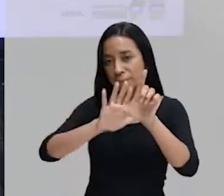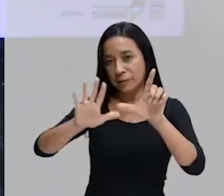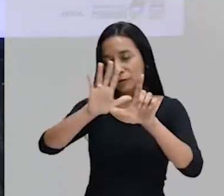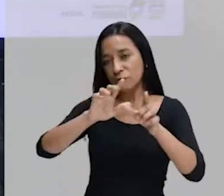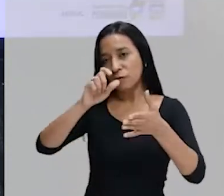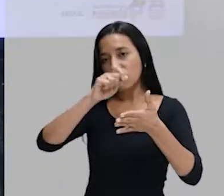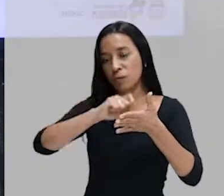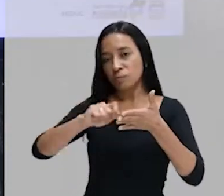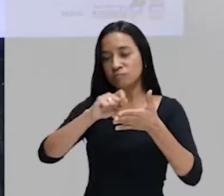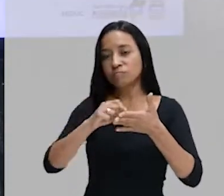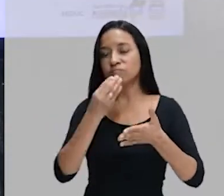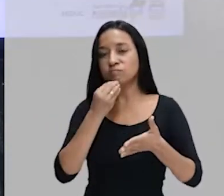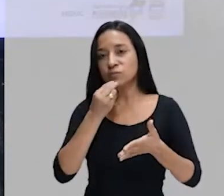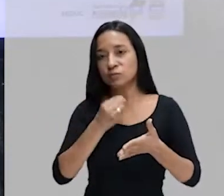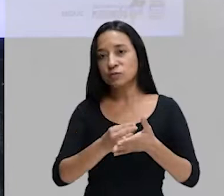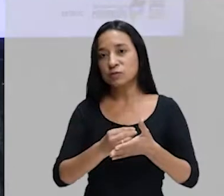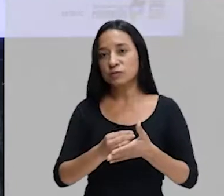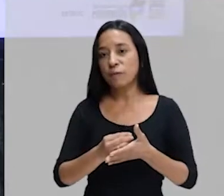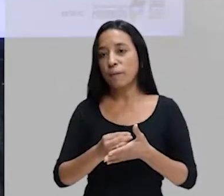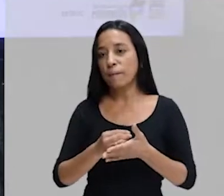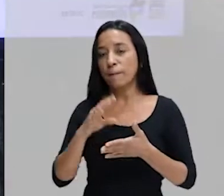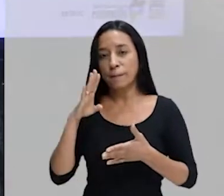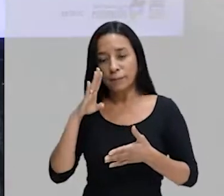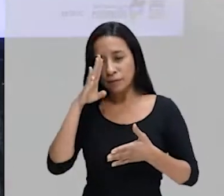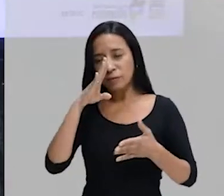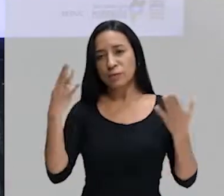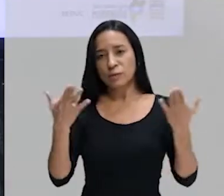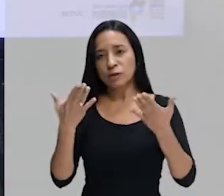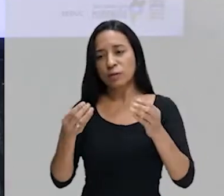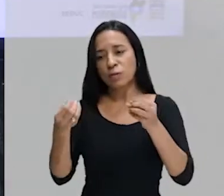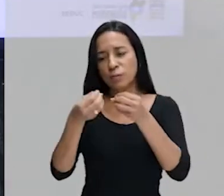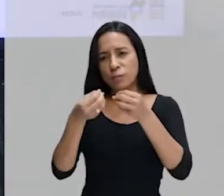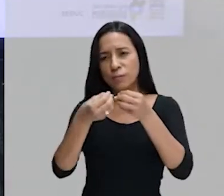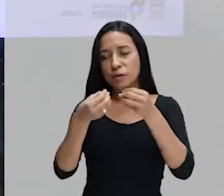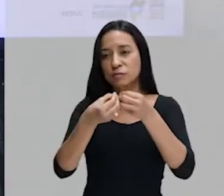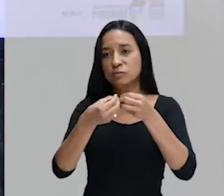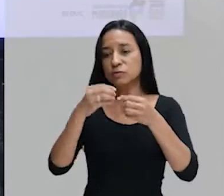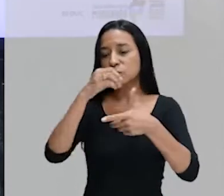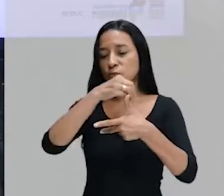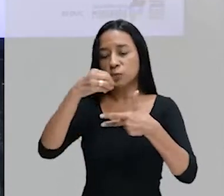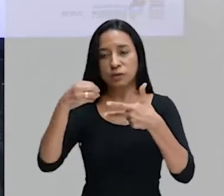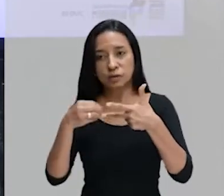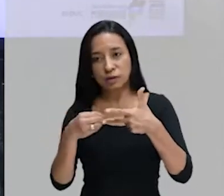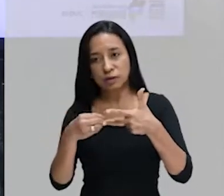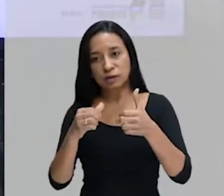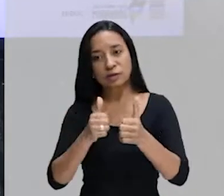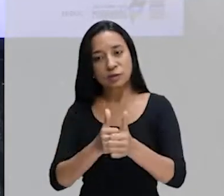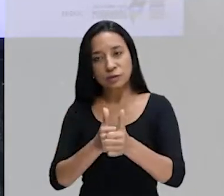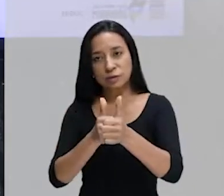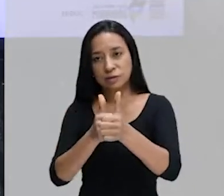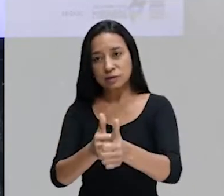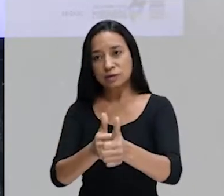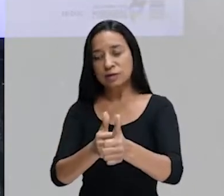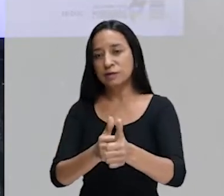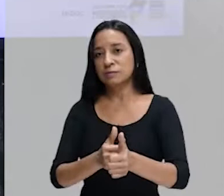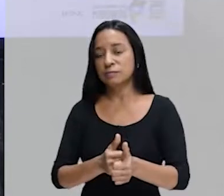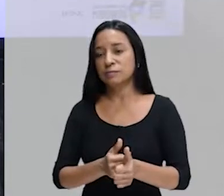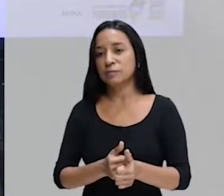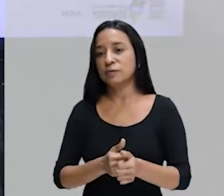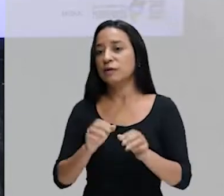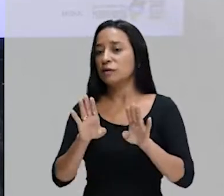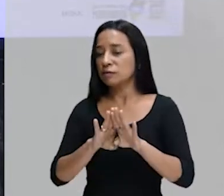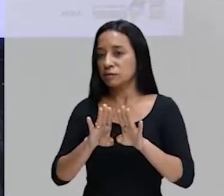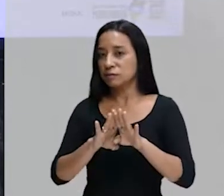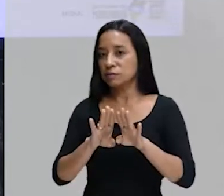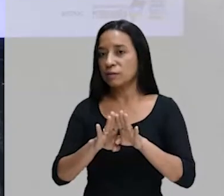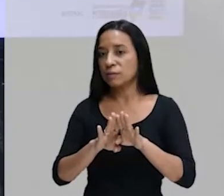muitas dicas boas para vocês, principalmente agora pertinho do Enem, tá? Então não deixe de nos seguir, não deixe de nos acompanhar e não fique de fora,